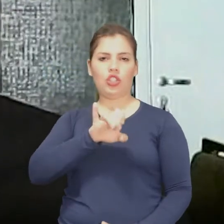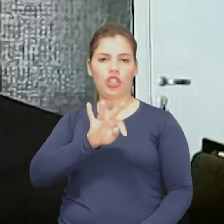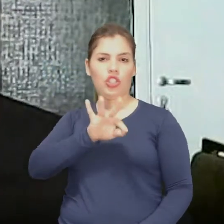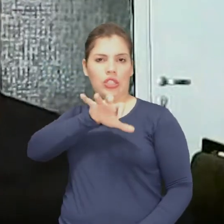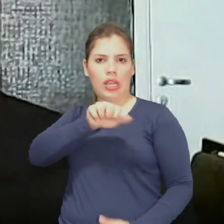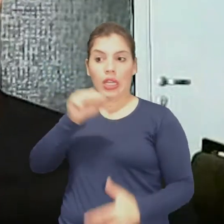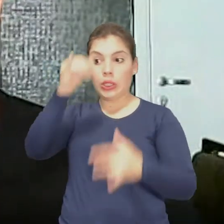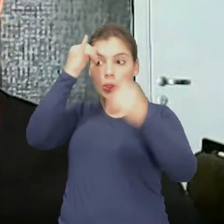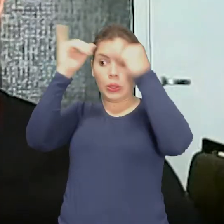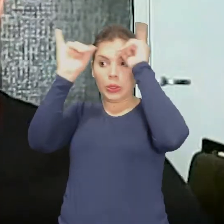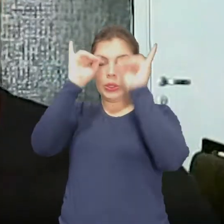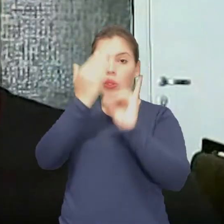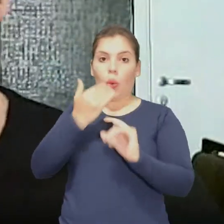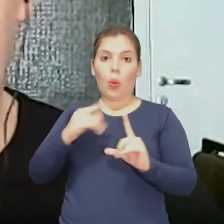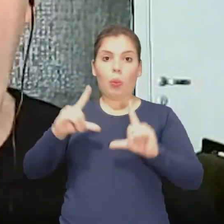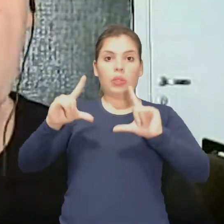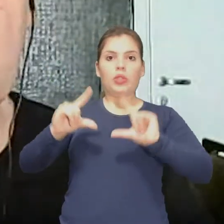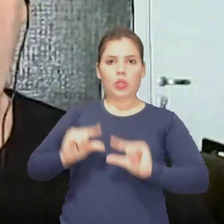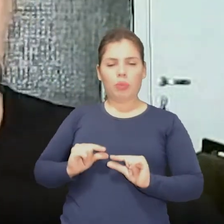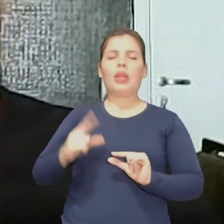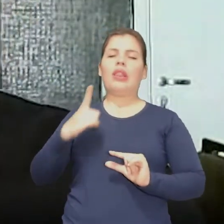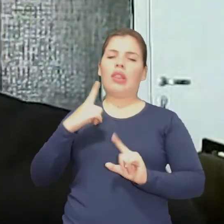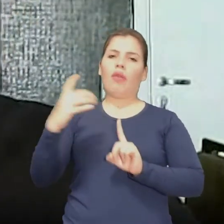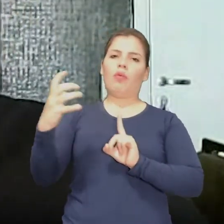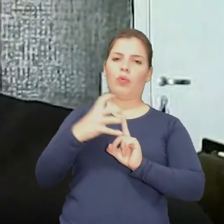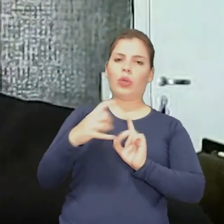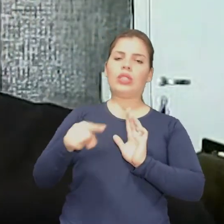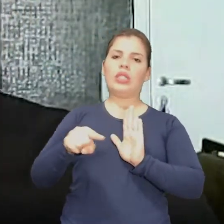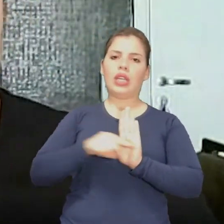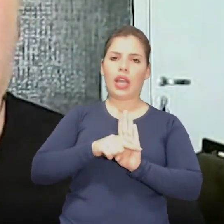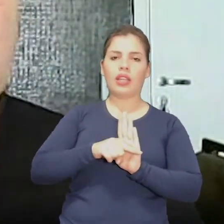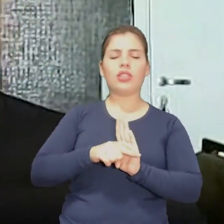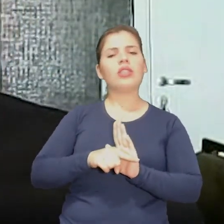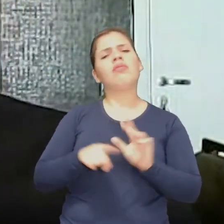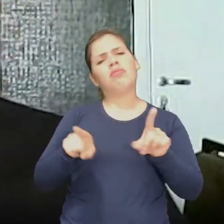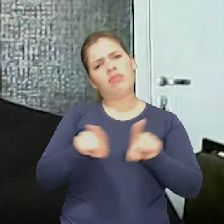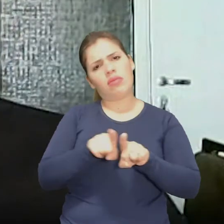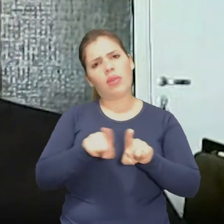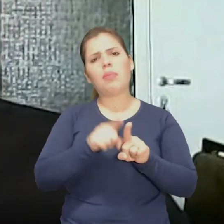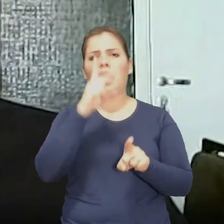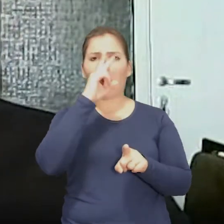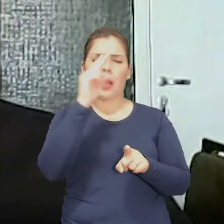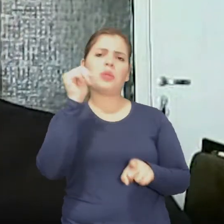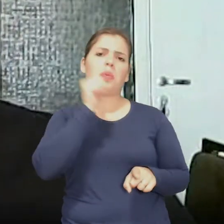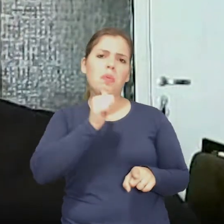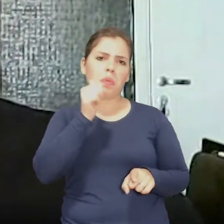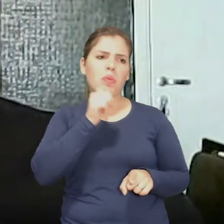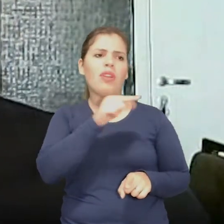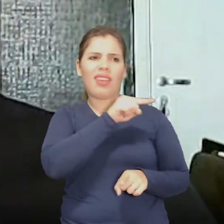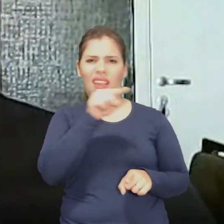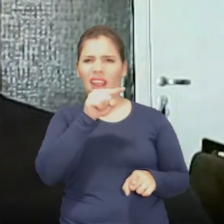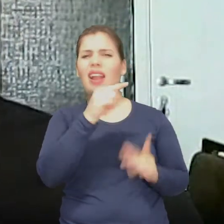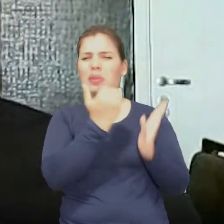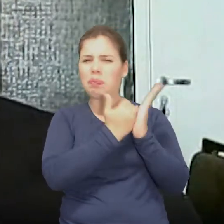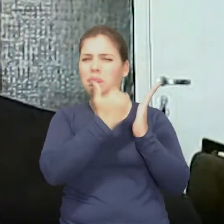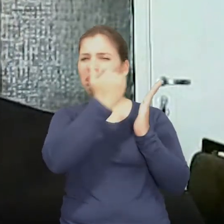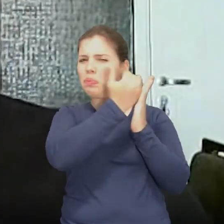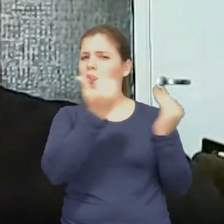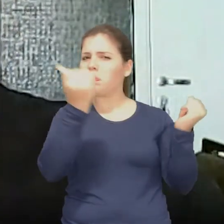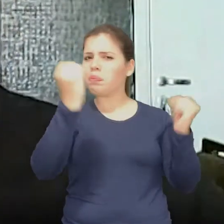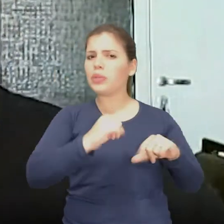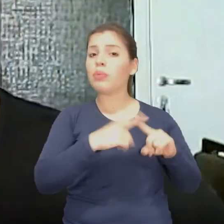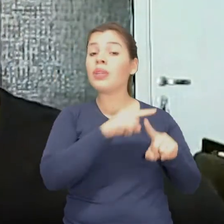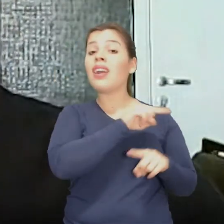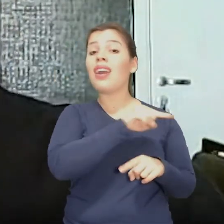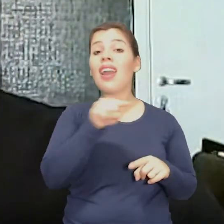acredito que talvez nas mulheres possa ter até um pouco mais, porque a gente sempre vê que as mulheres estão até